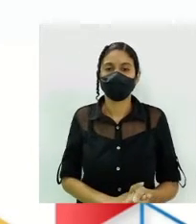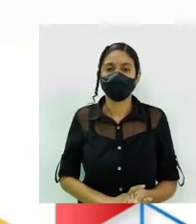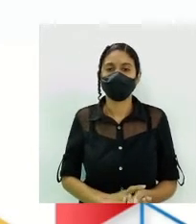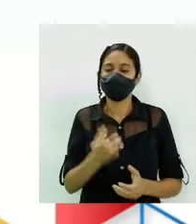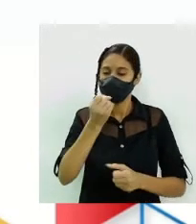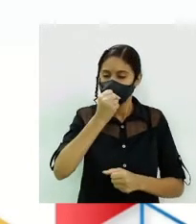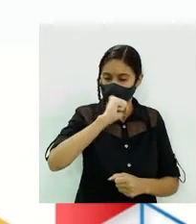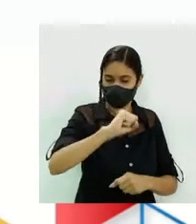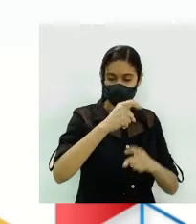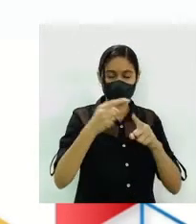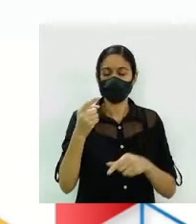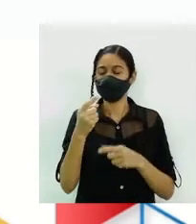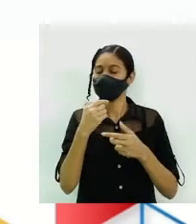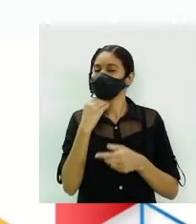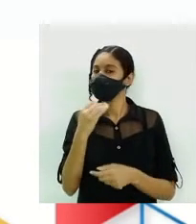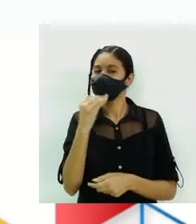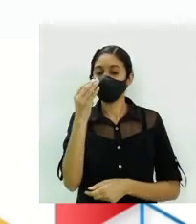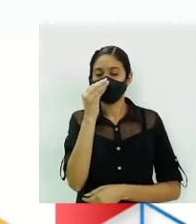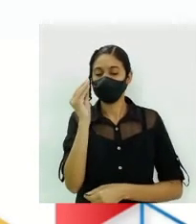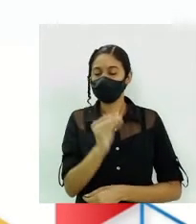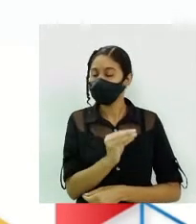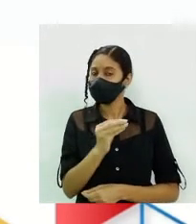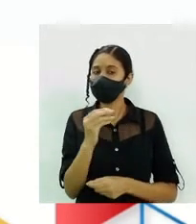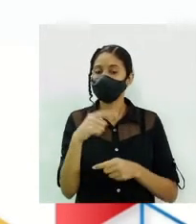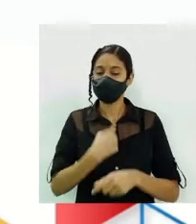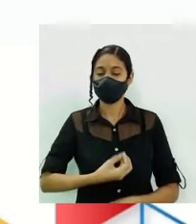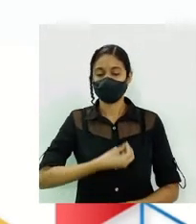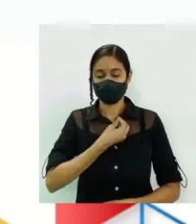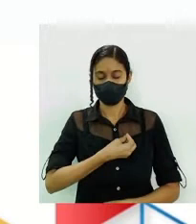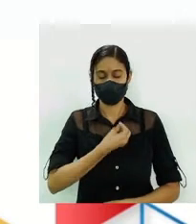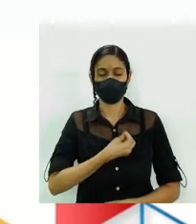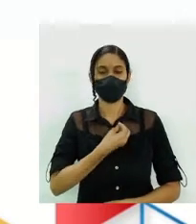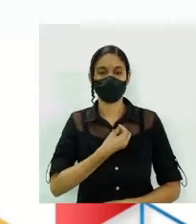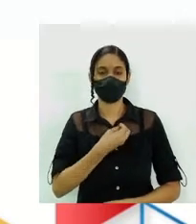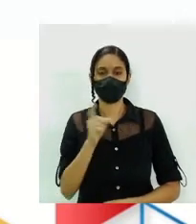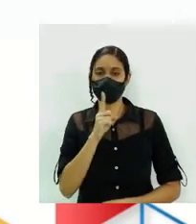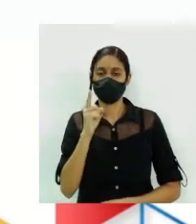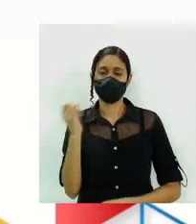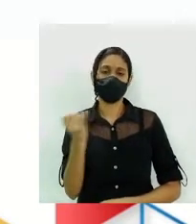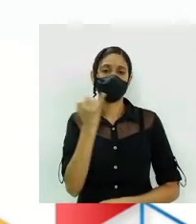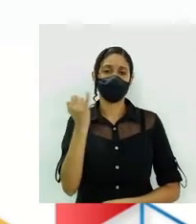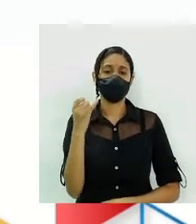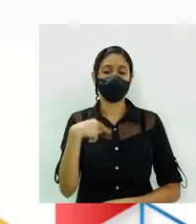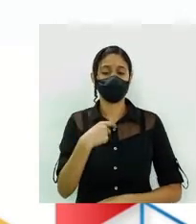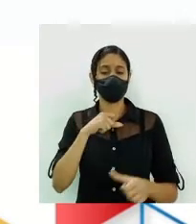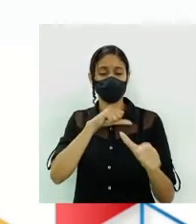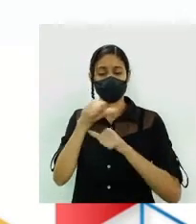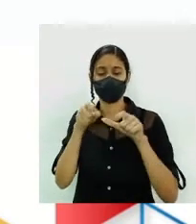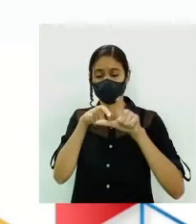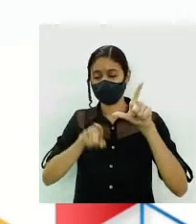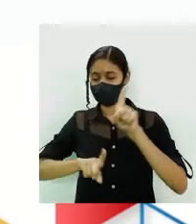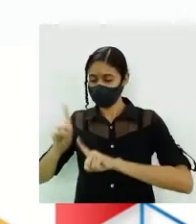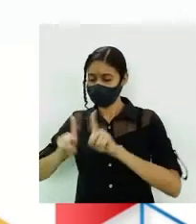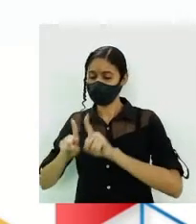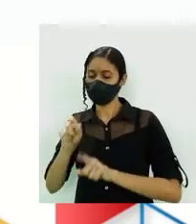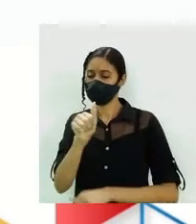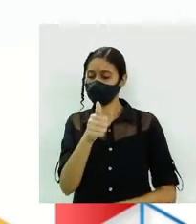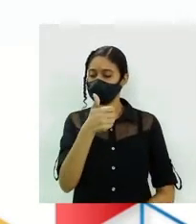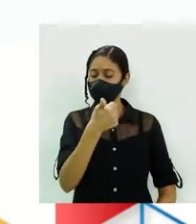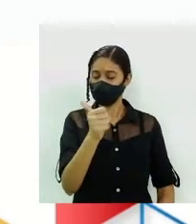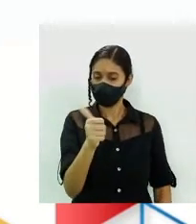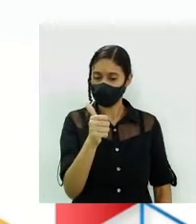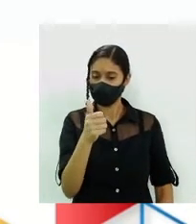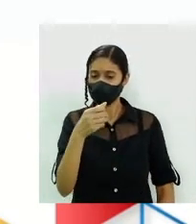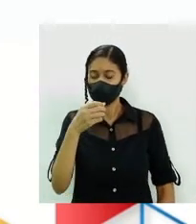resistência, mas ninguém liga, nossa vida não vale a pena. Viramos estatística. Foram 111